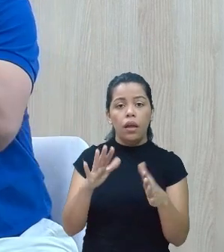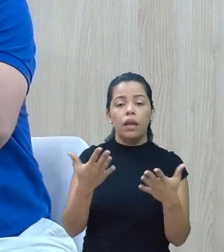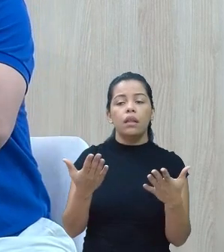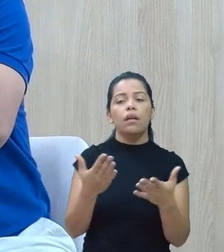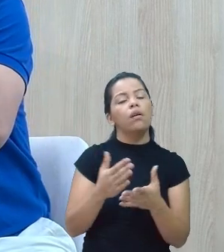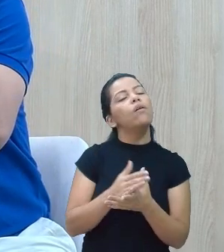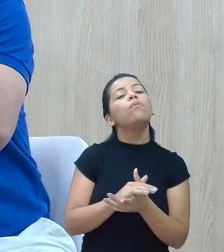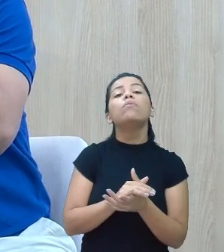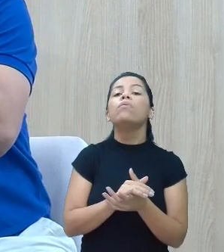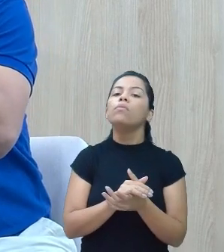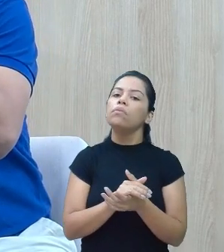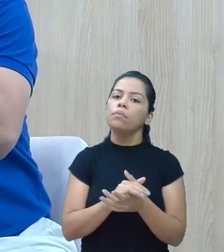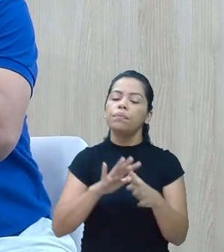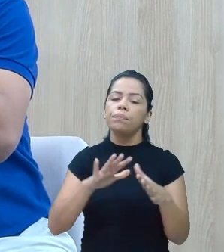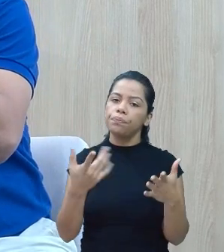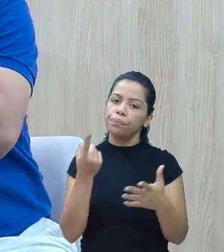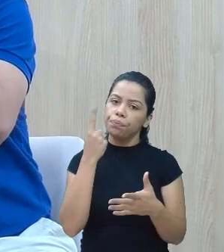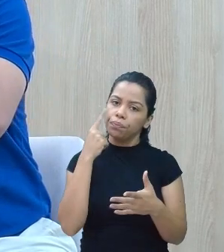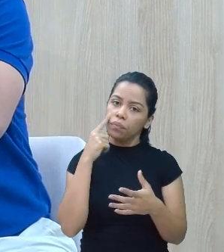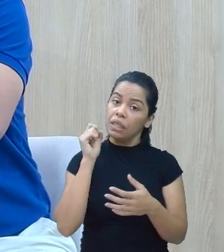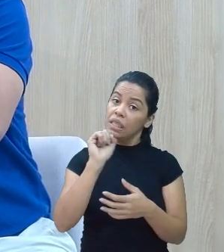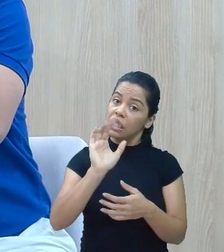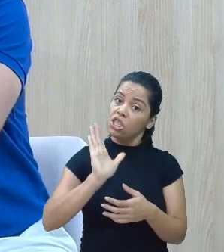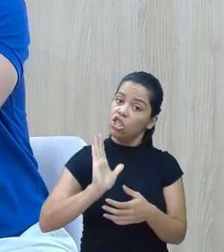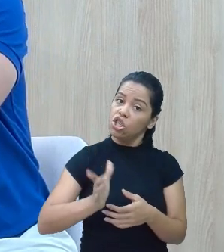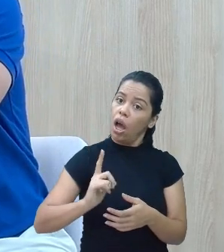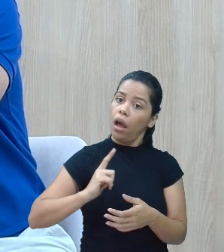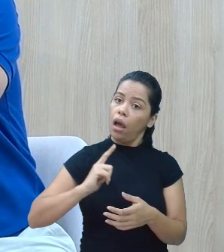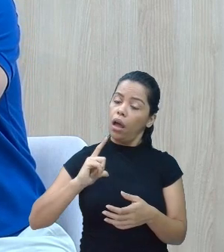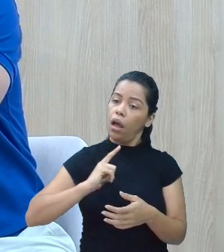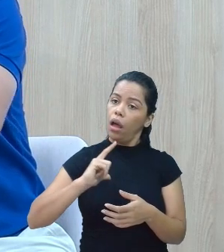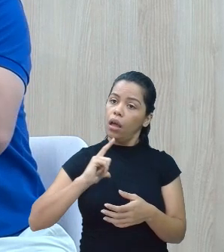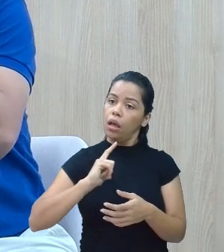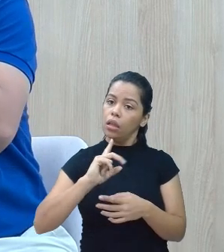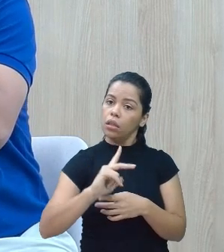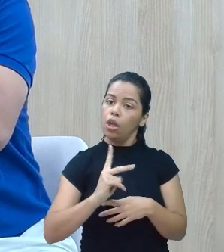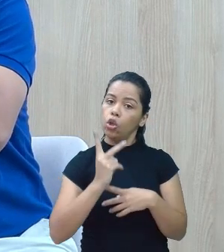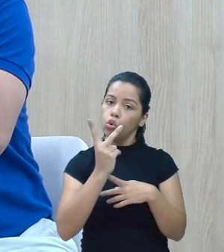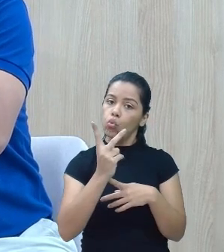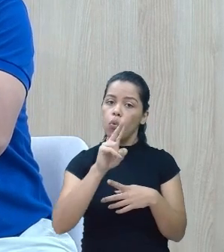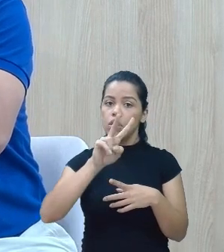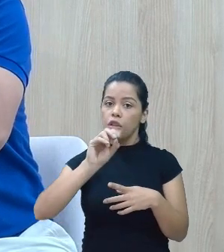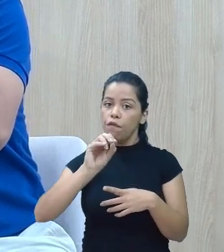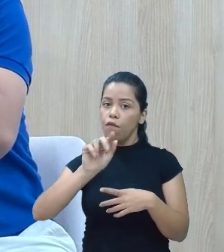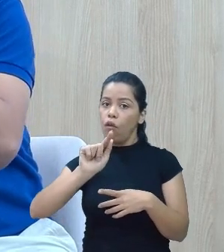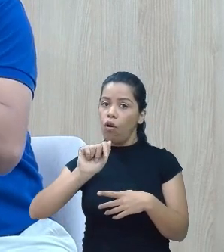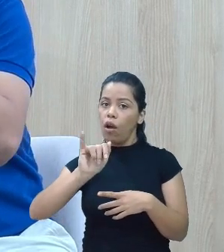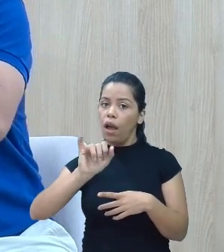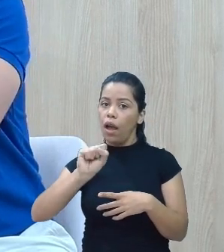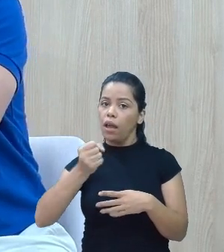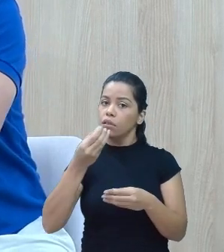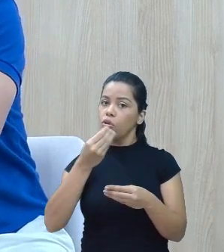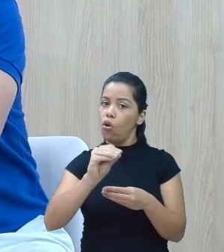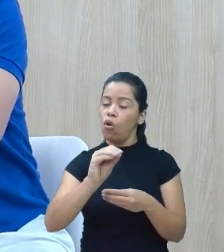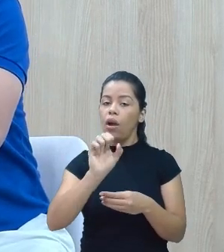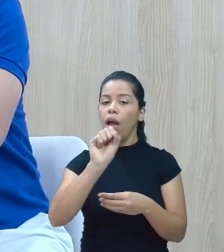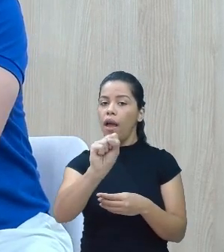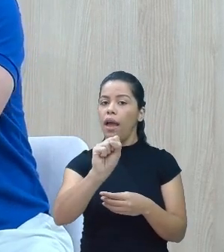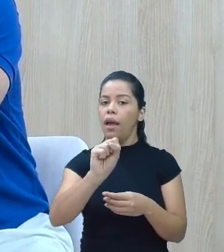seja, você só observar. Se já tem 2 vogais, você coloca o S. Se não tem as 2 vogais, você coloca a